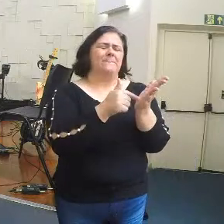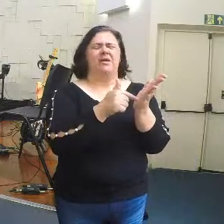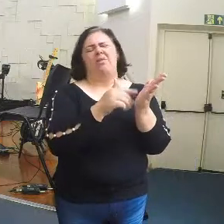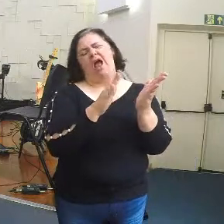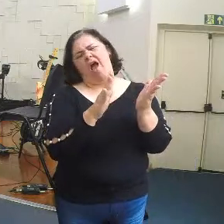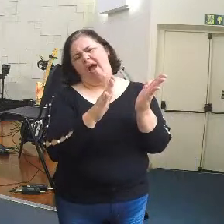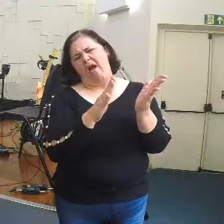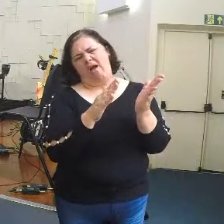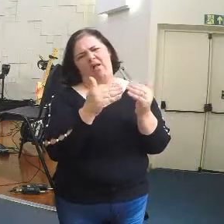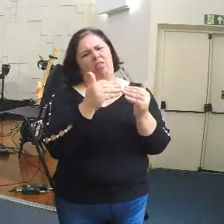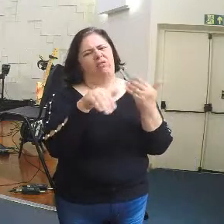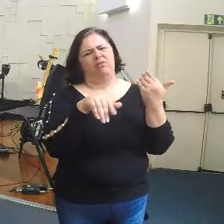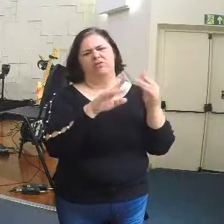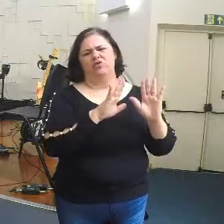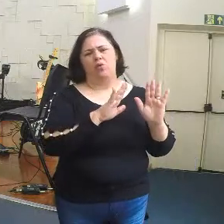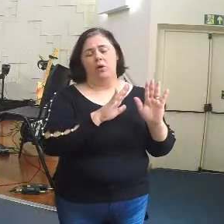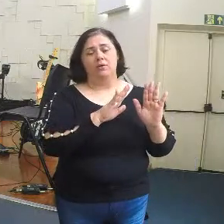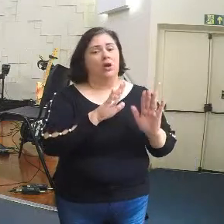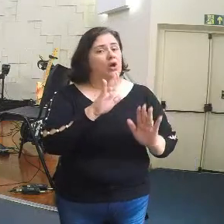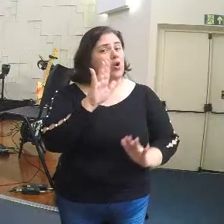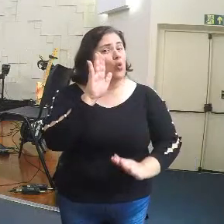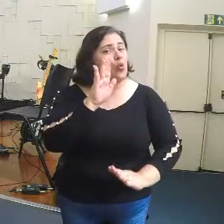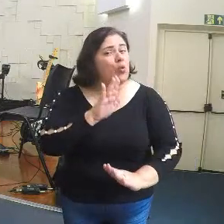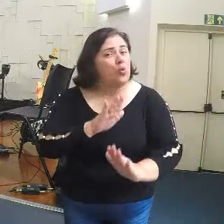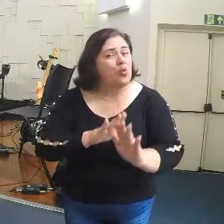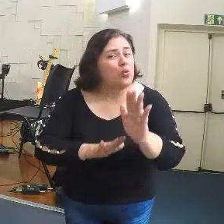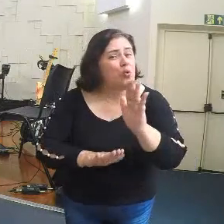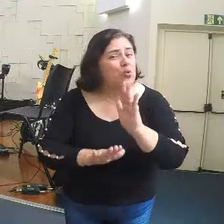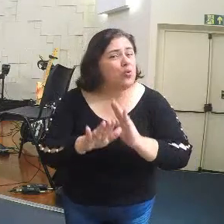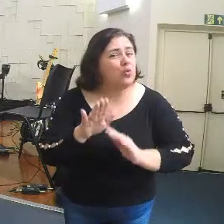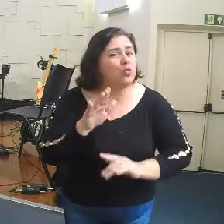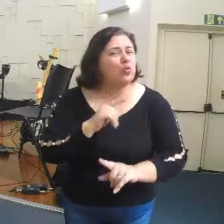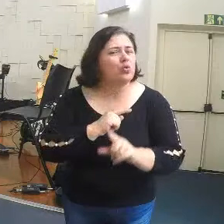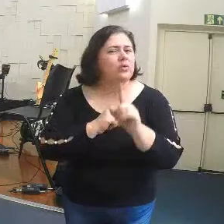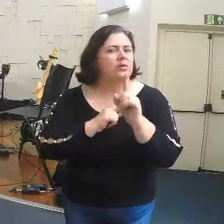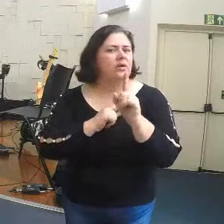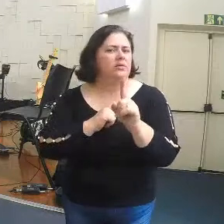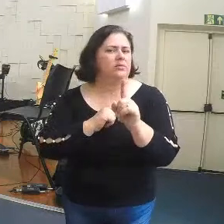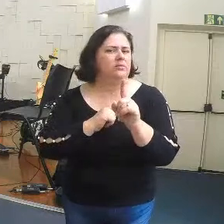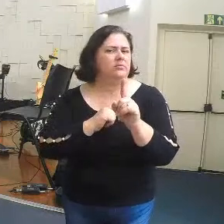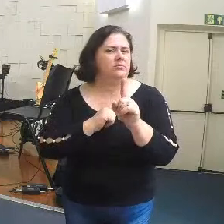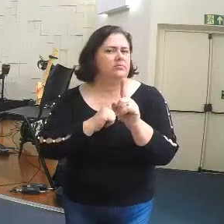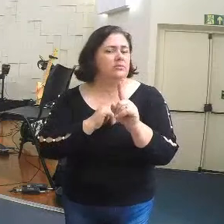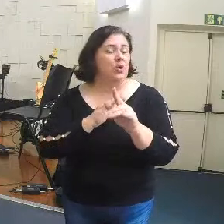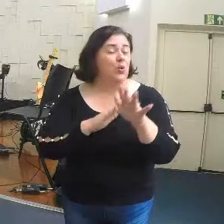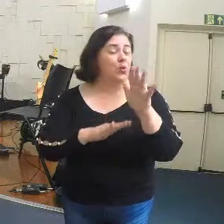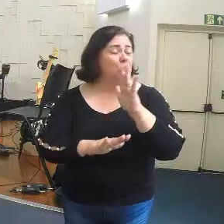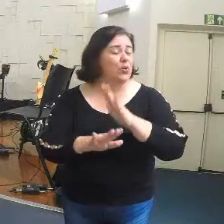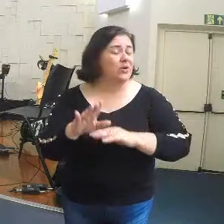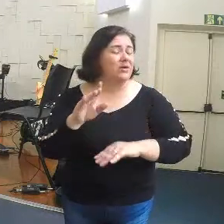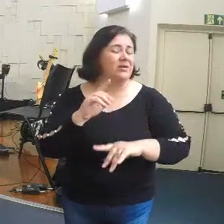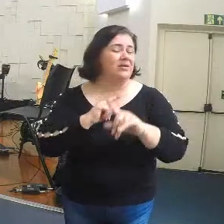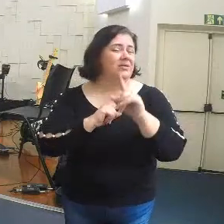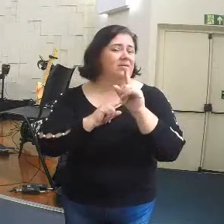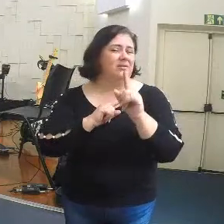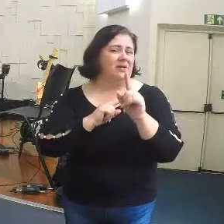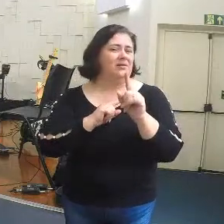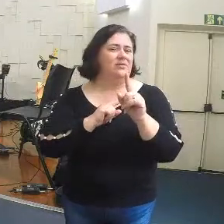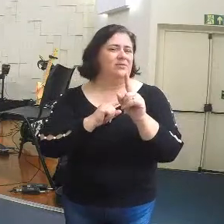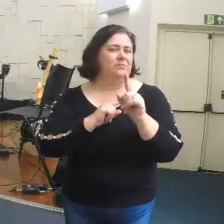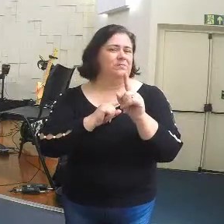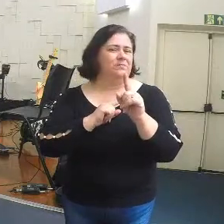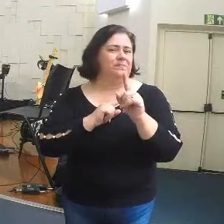tem tanto o Pai quanto o Filho. O que é que isso tem a ver com amor? A terceira